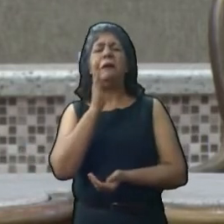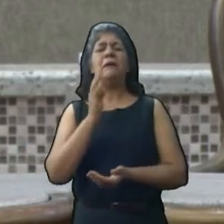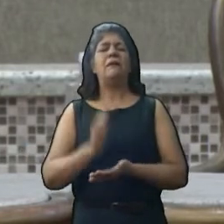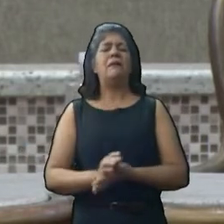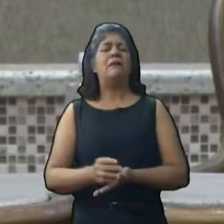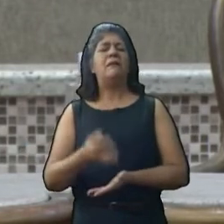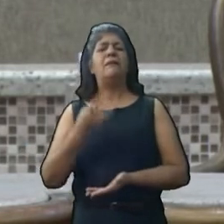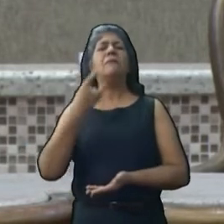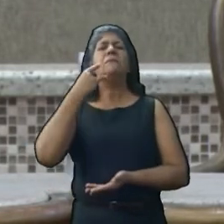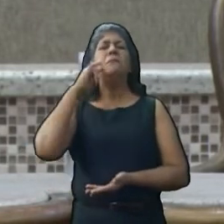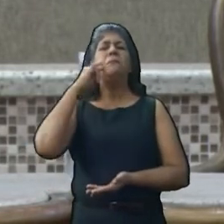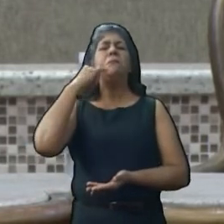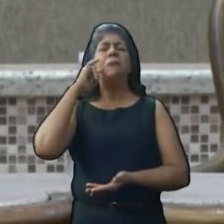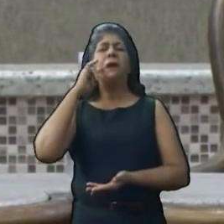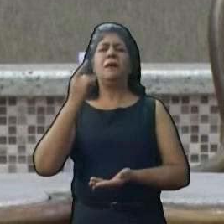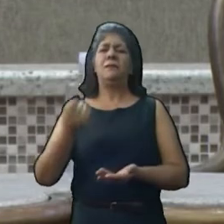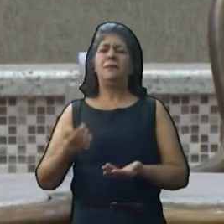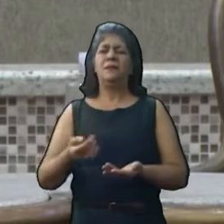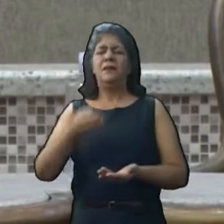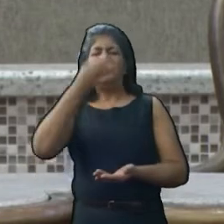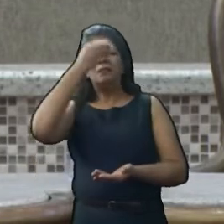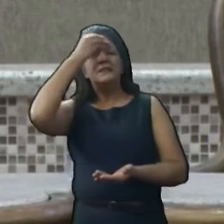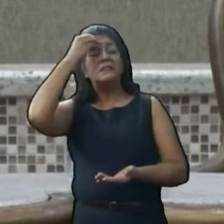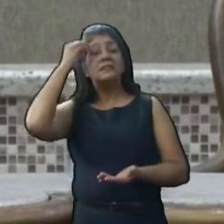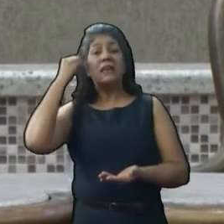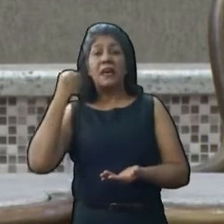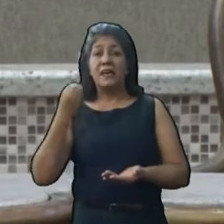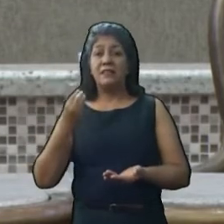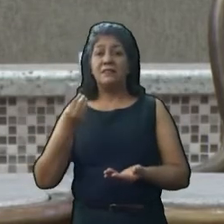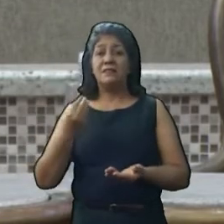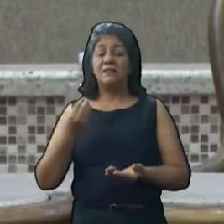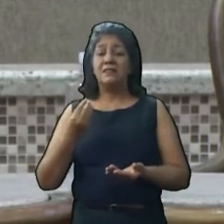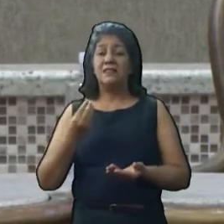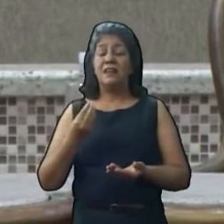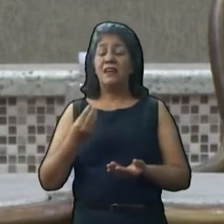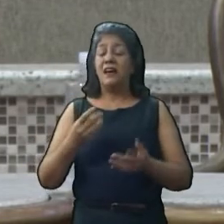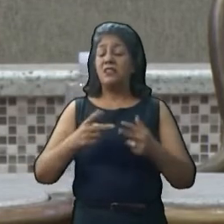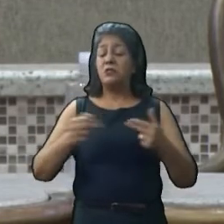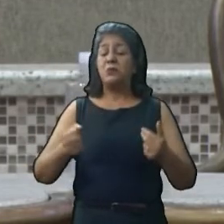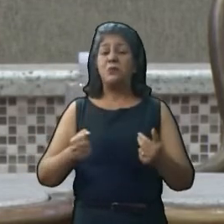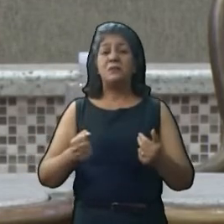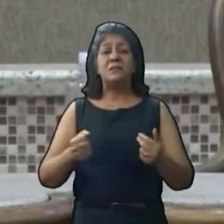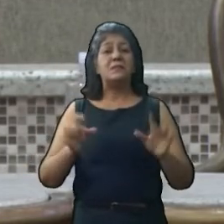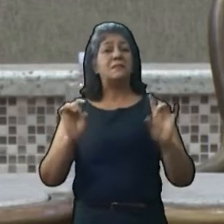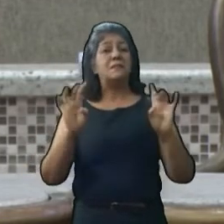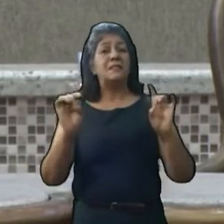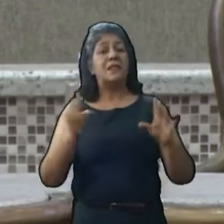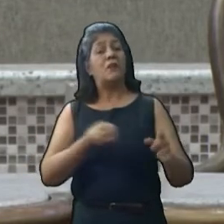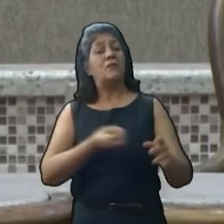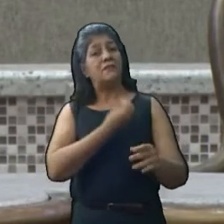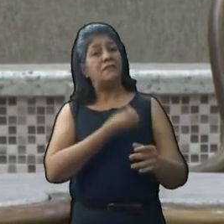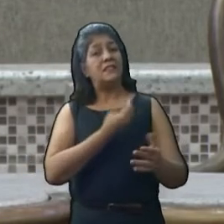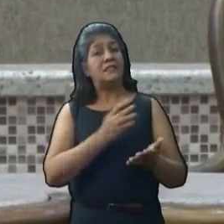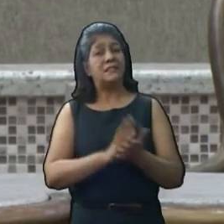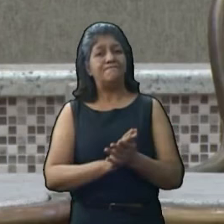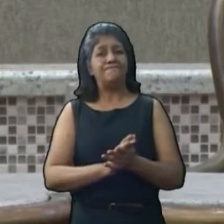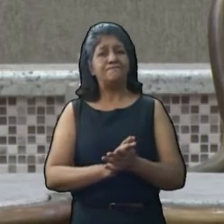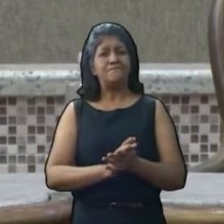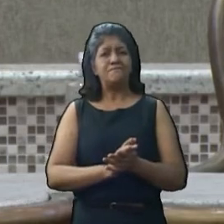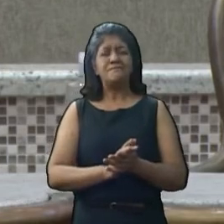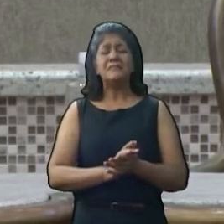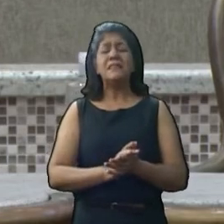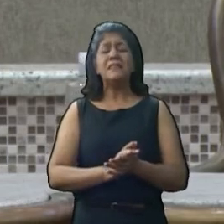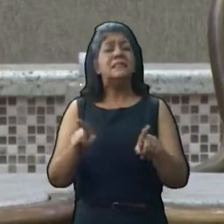para vir talvez se esquece dos sofrimentos atrozes desta vida o que esta vida